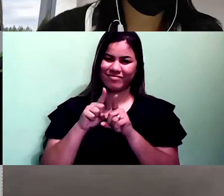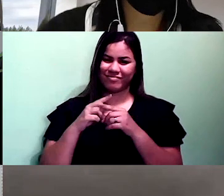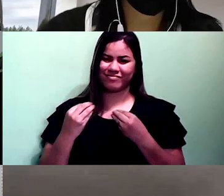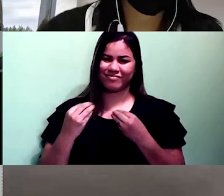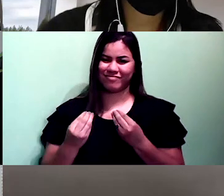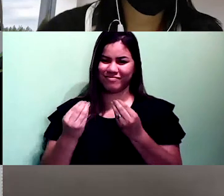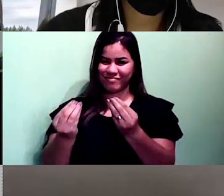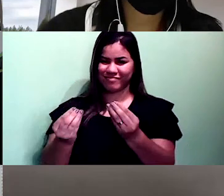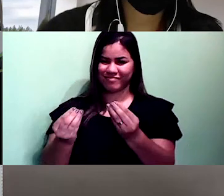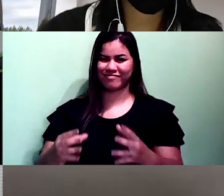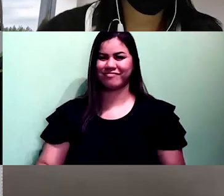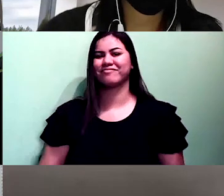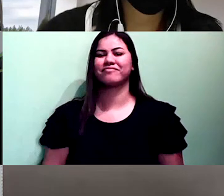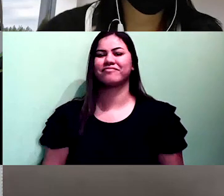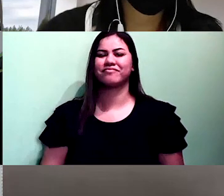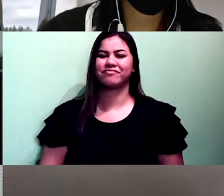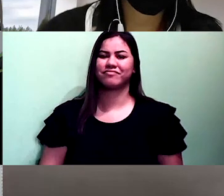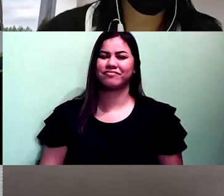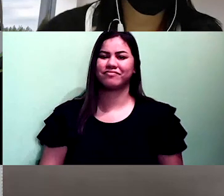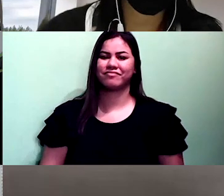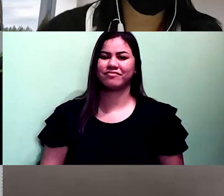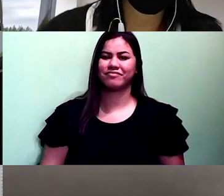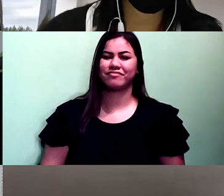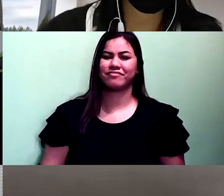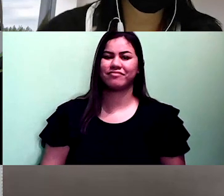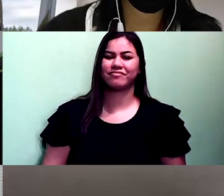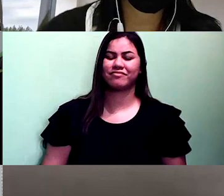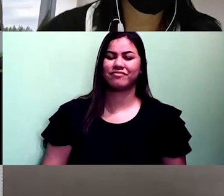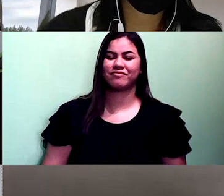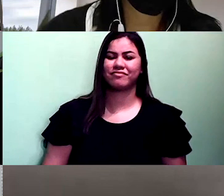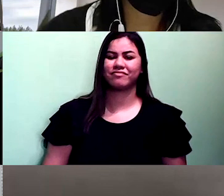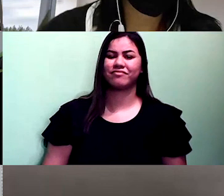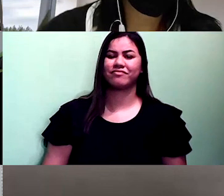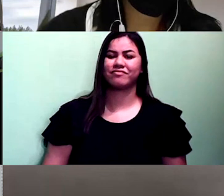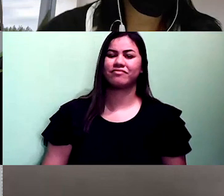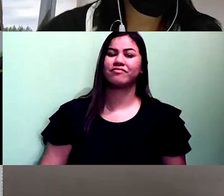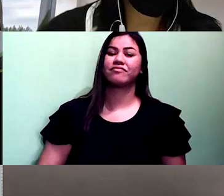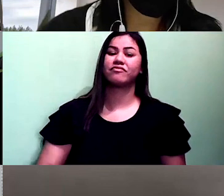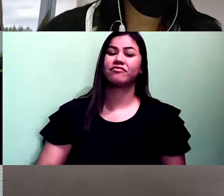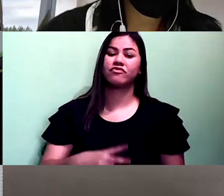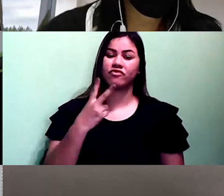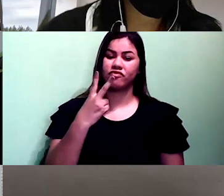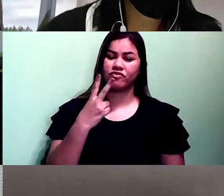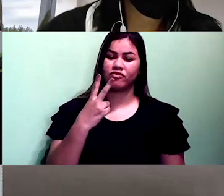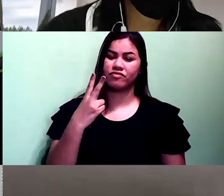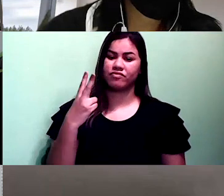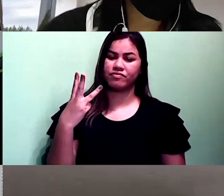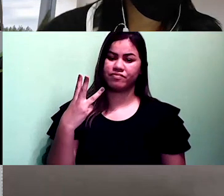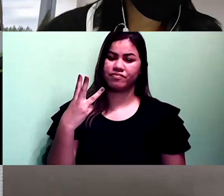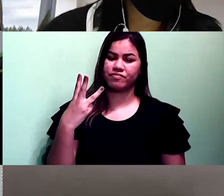Uma garrafa térmica. Isso. Próximo número, 23.